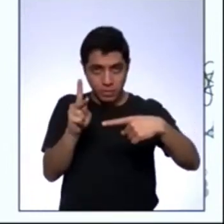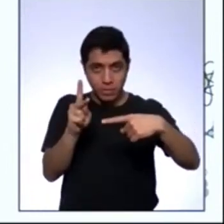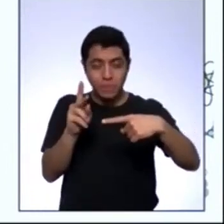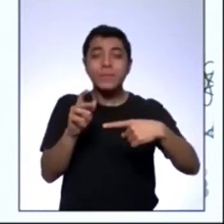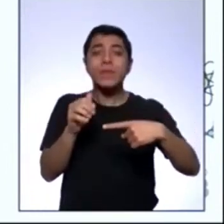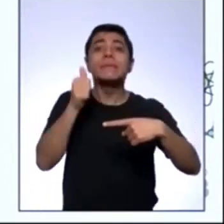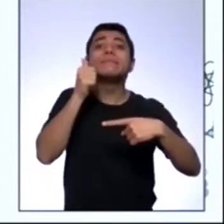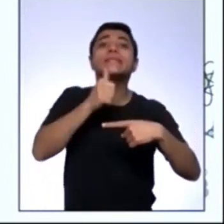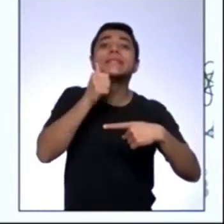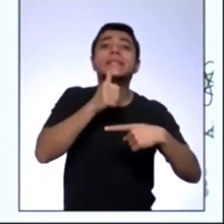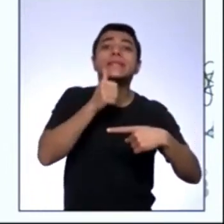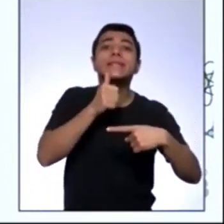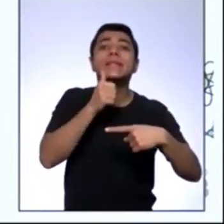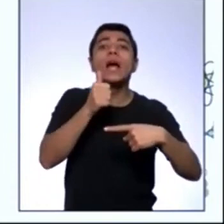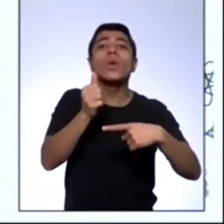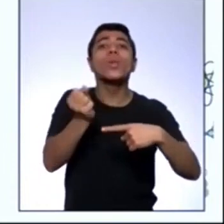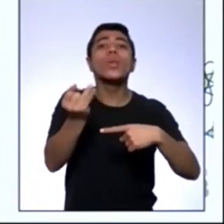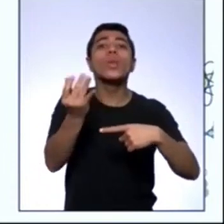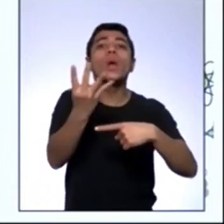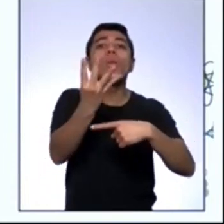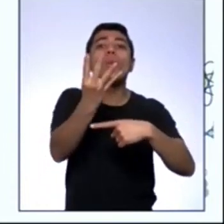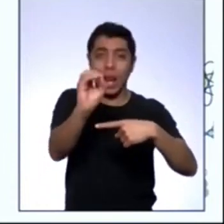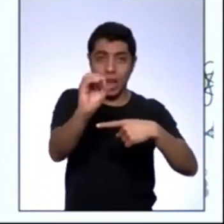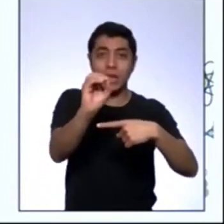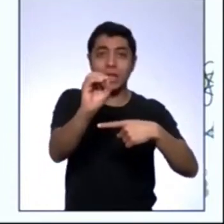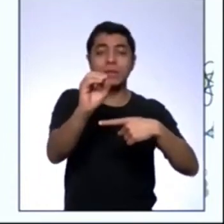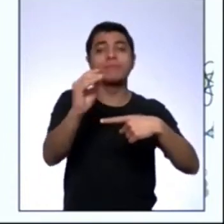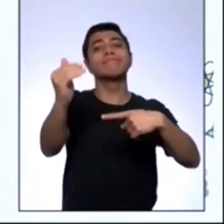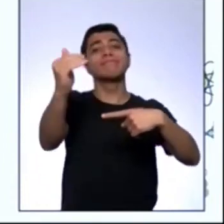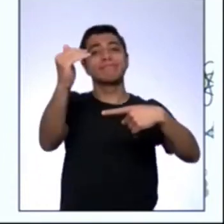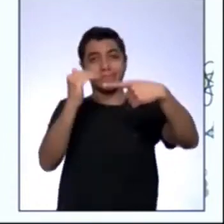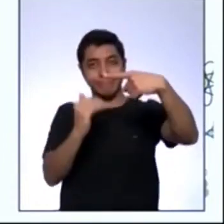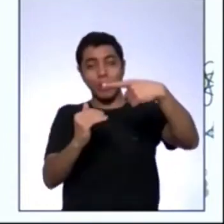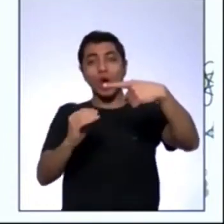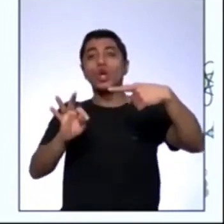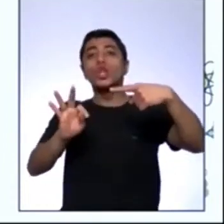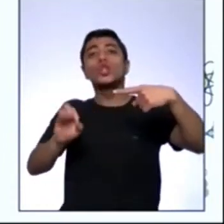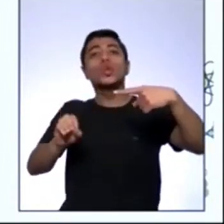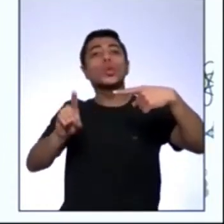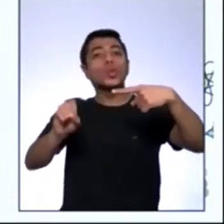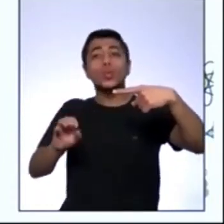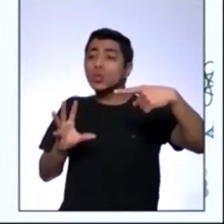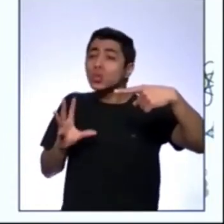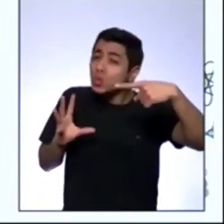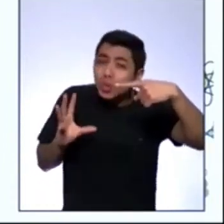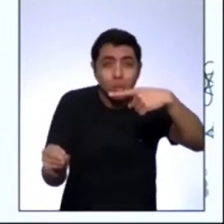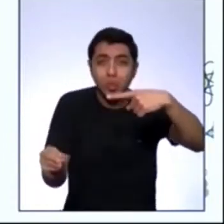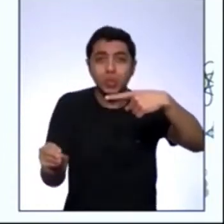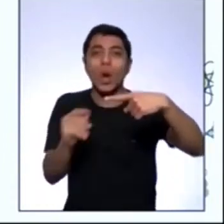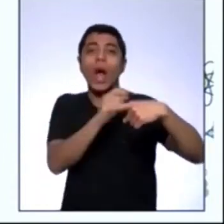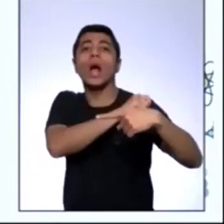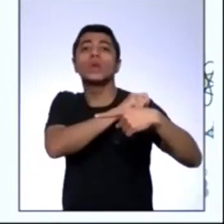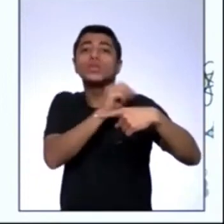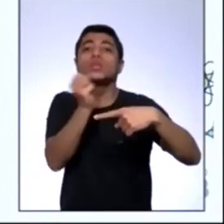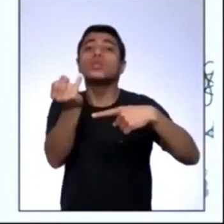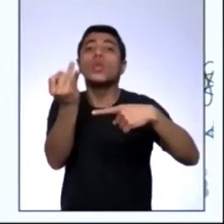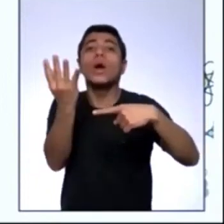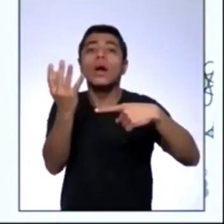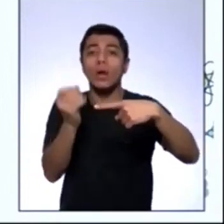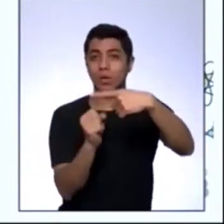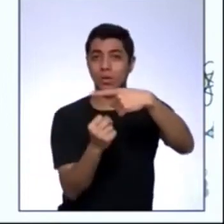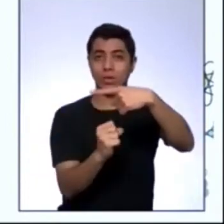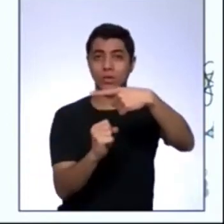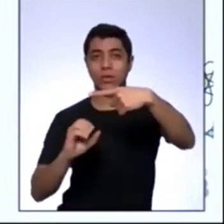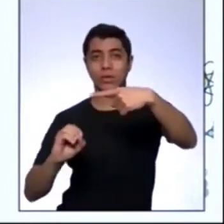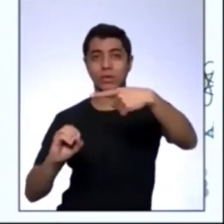por 80 alunos 40 meninas por 80 alunos é